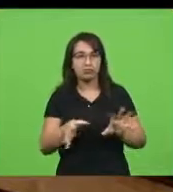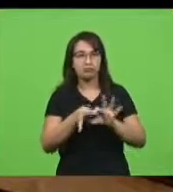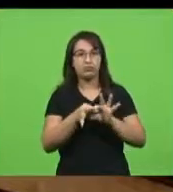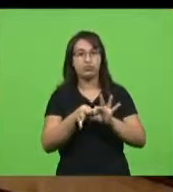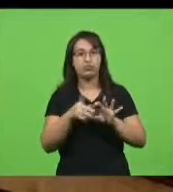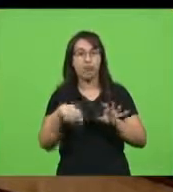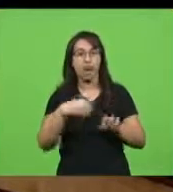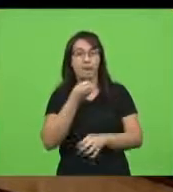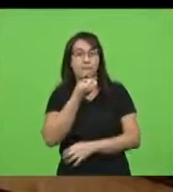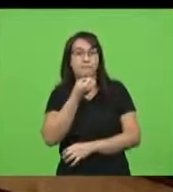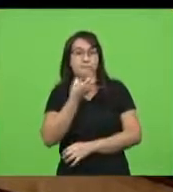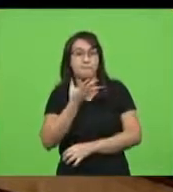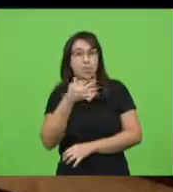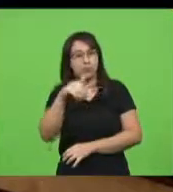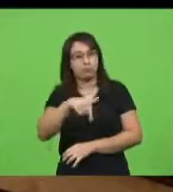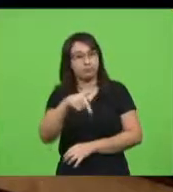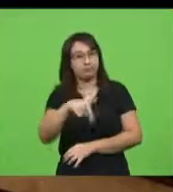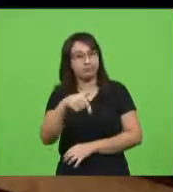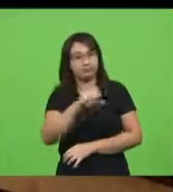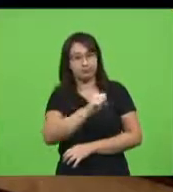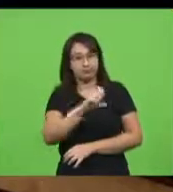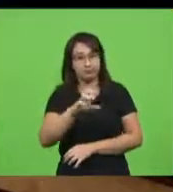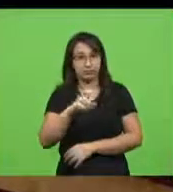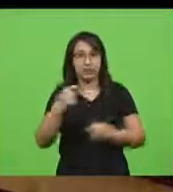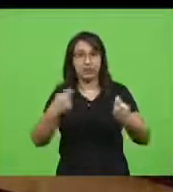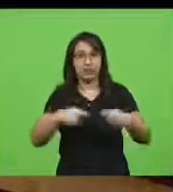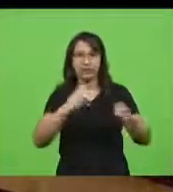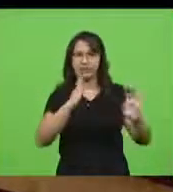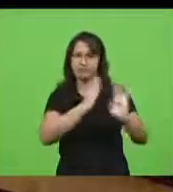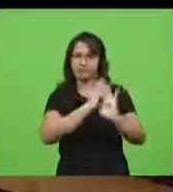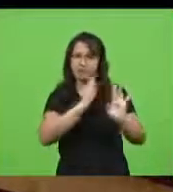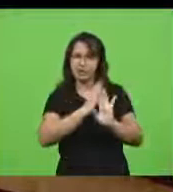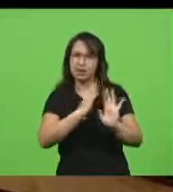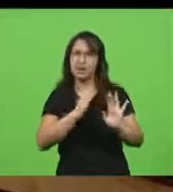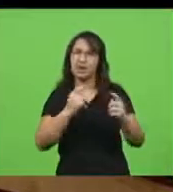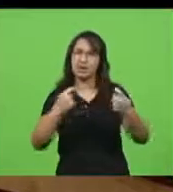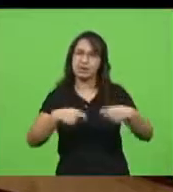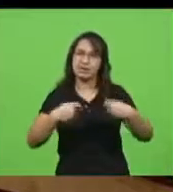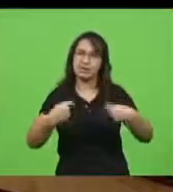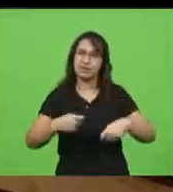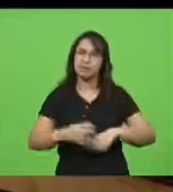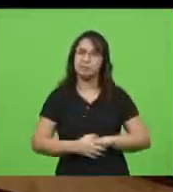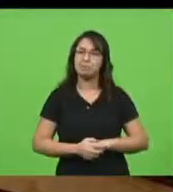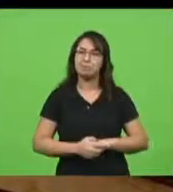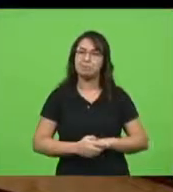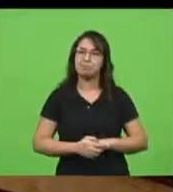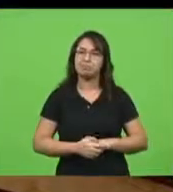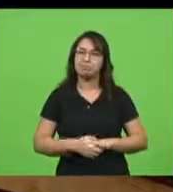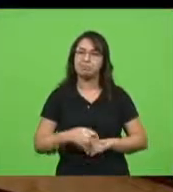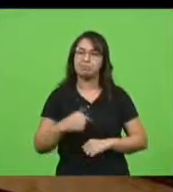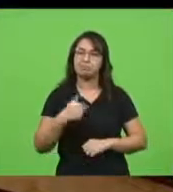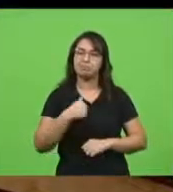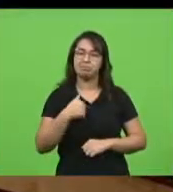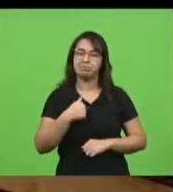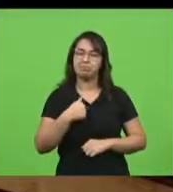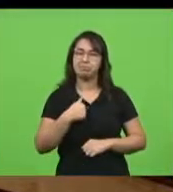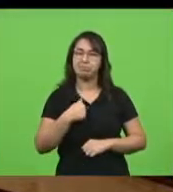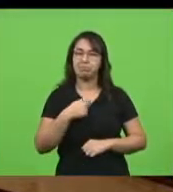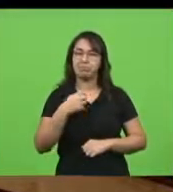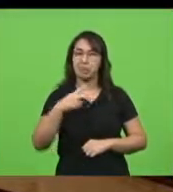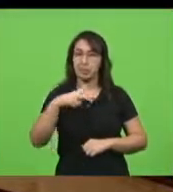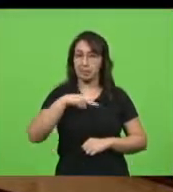uma questão a ser avaliada e considerada. Então, já que estamos nesse momento, gostaria de fazer essa minha avaliação